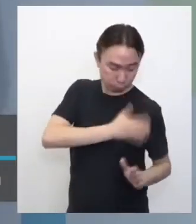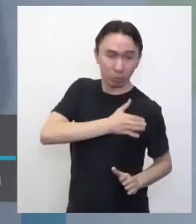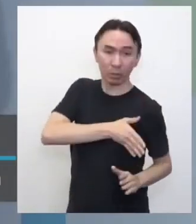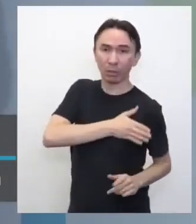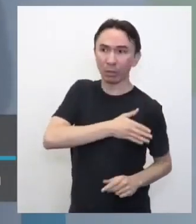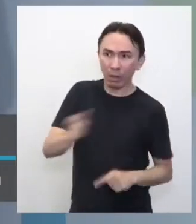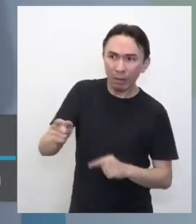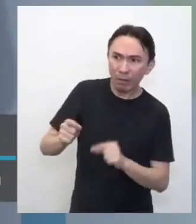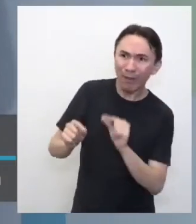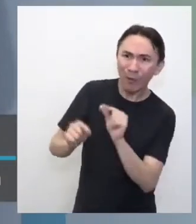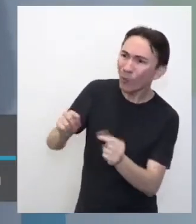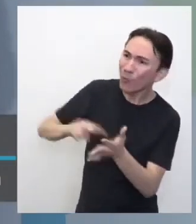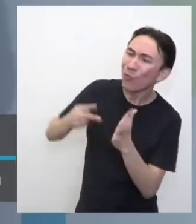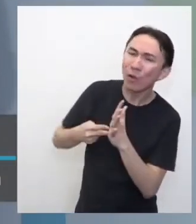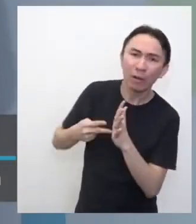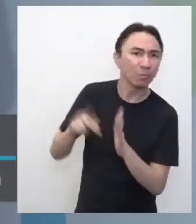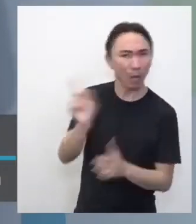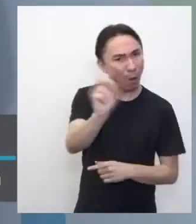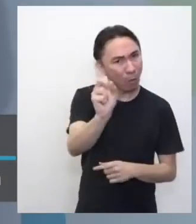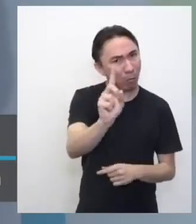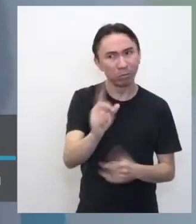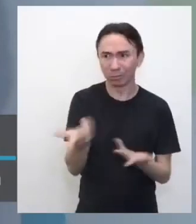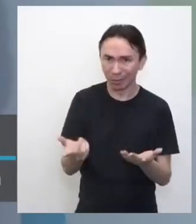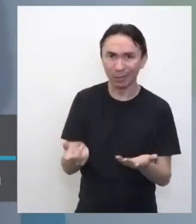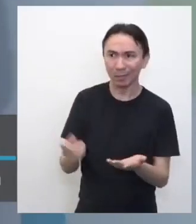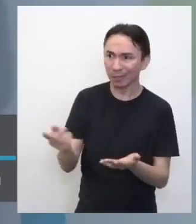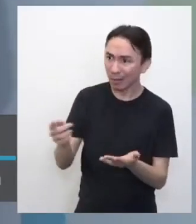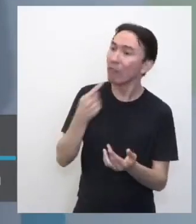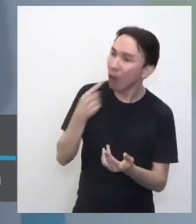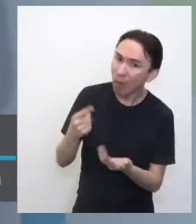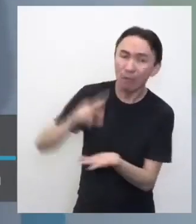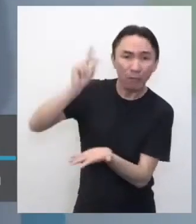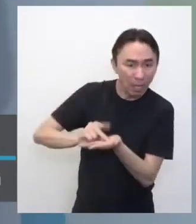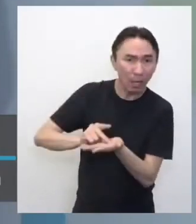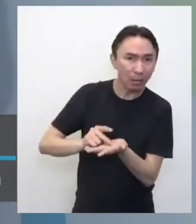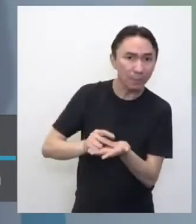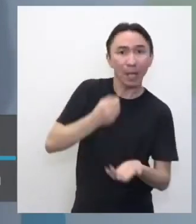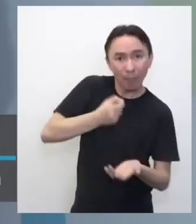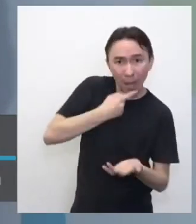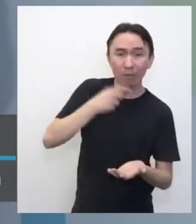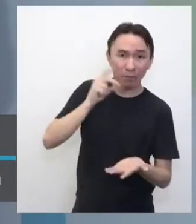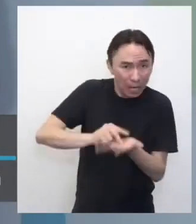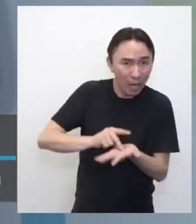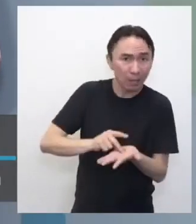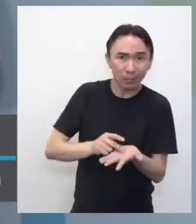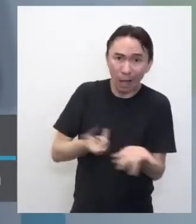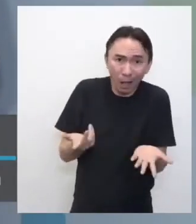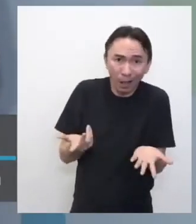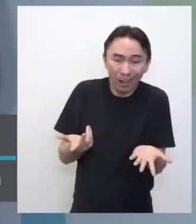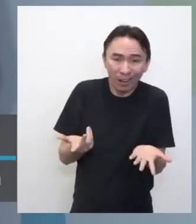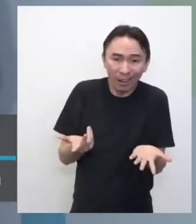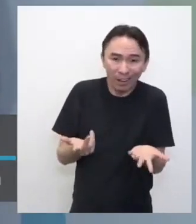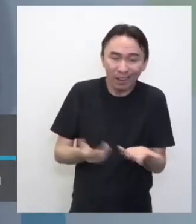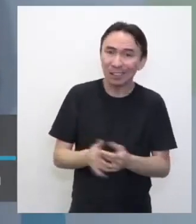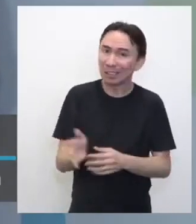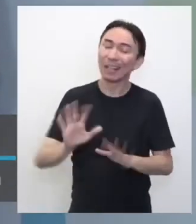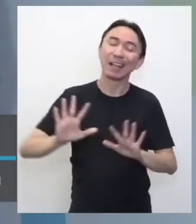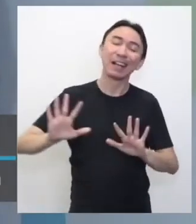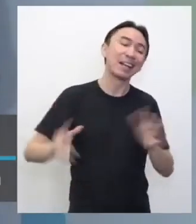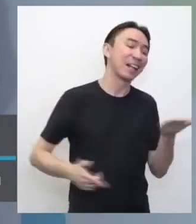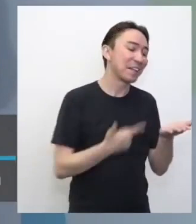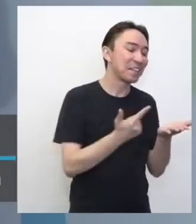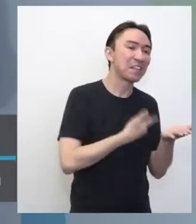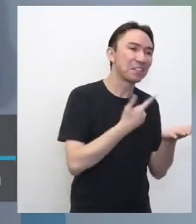texto não literário, é o texto com o sentido físico da palavra. Remédio aí é remédio, medicamento é medicamento. Na literatura tem sempre